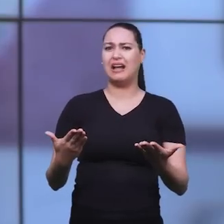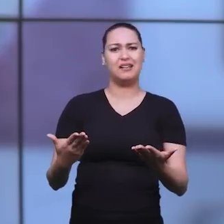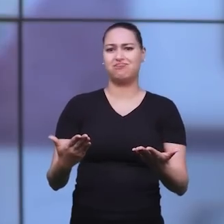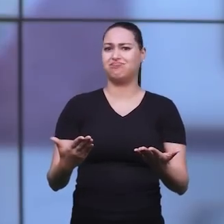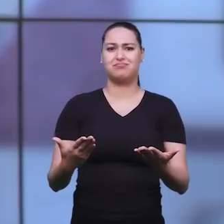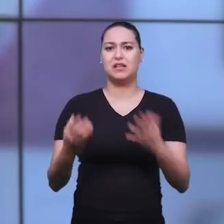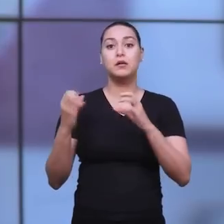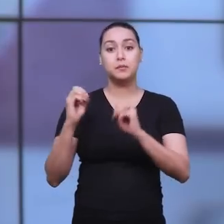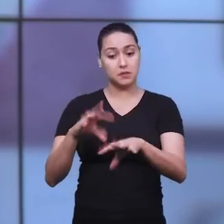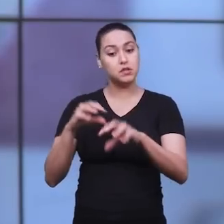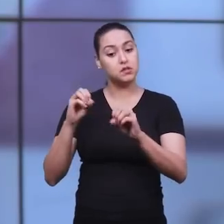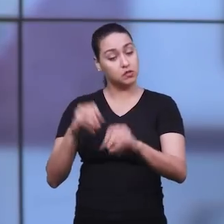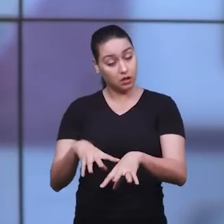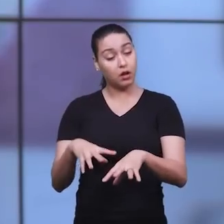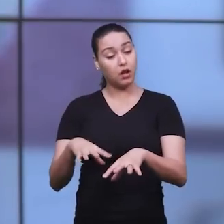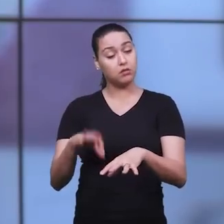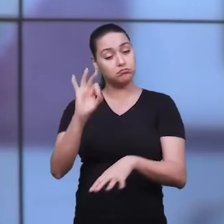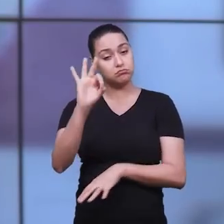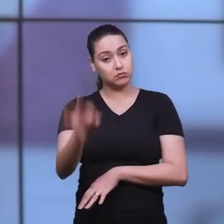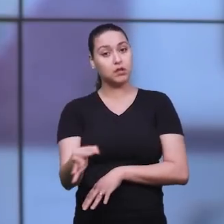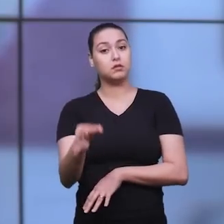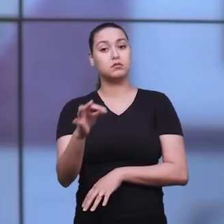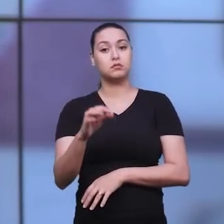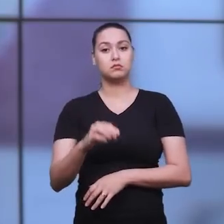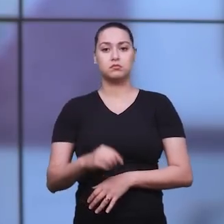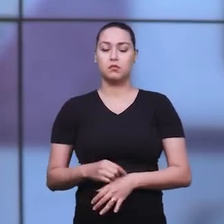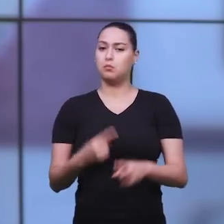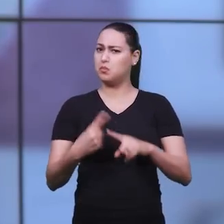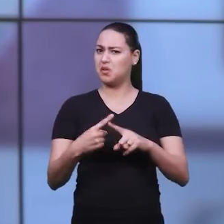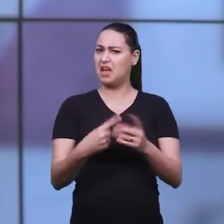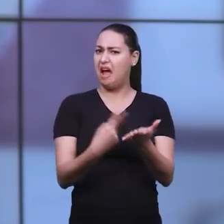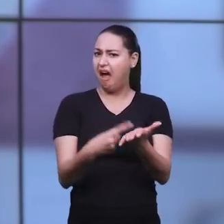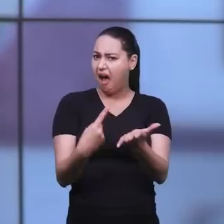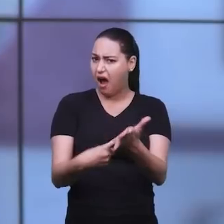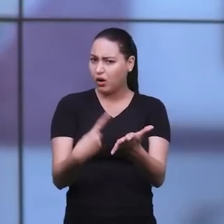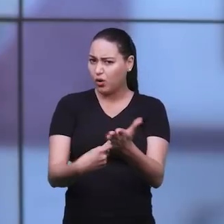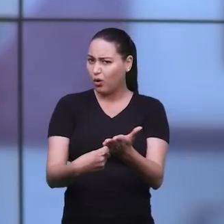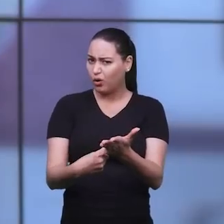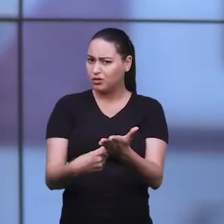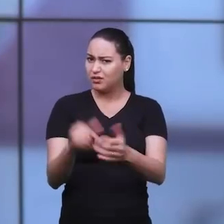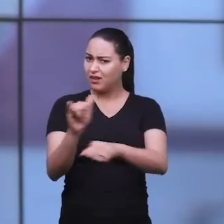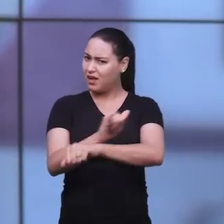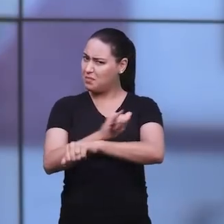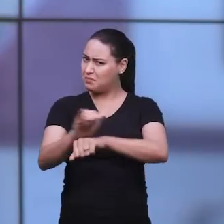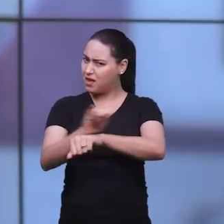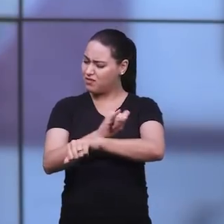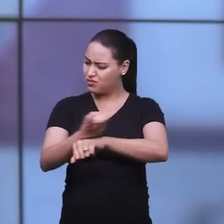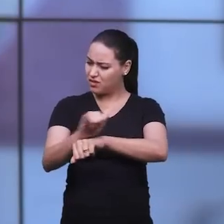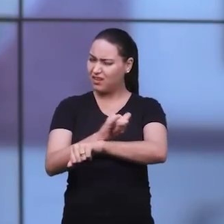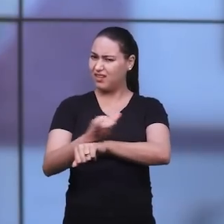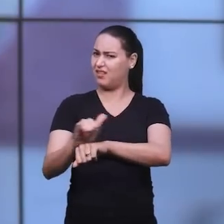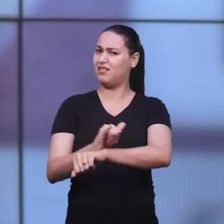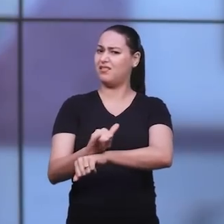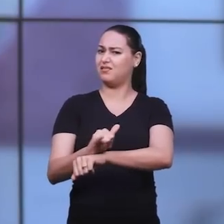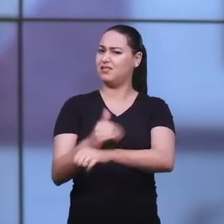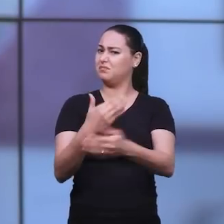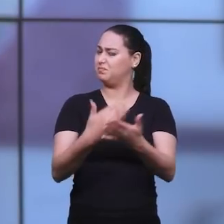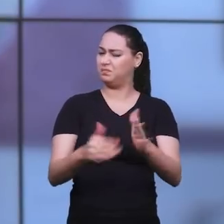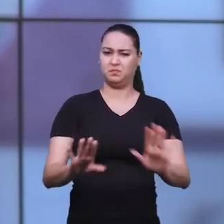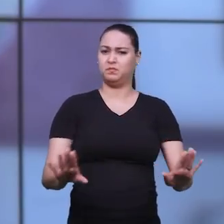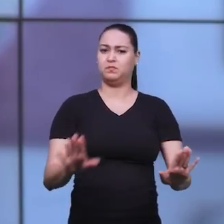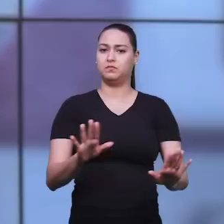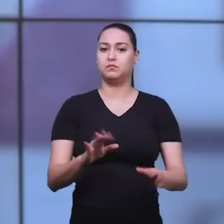formos esperar fazer sentido, não teremos obediência, teremos acordo. E isso é uma armadilha para a autoridade dos